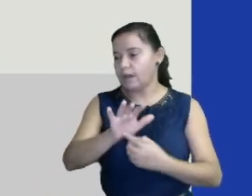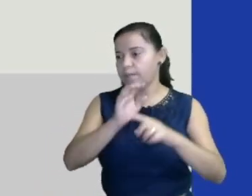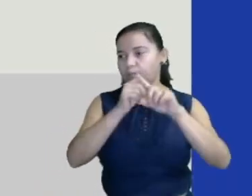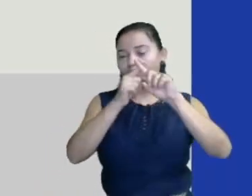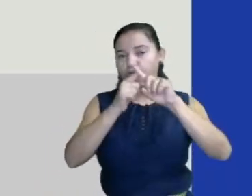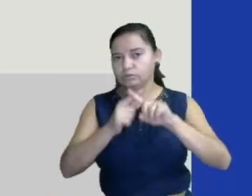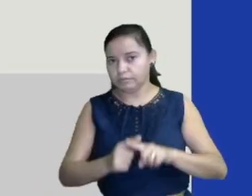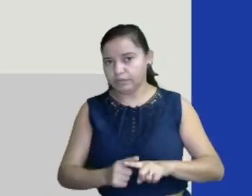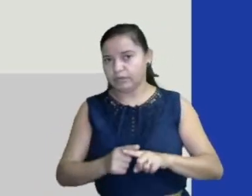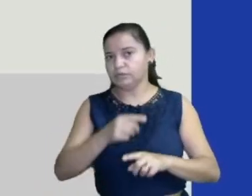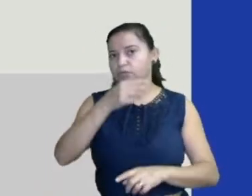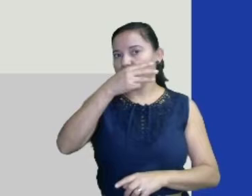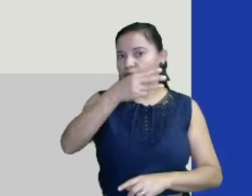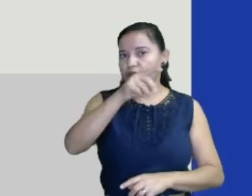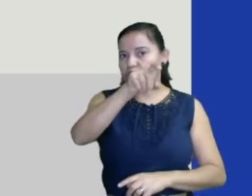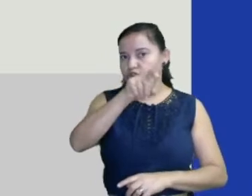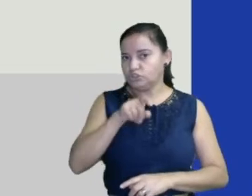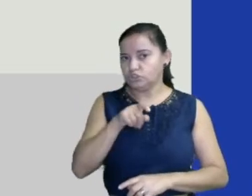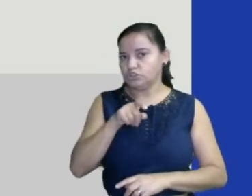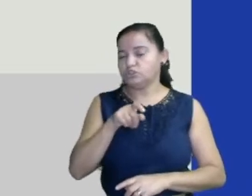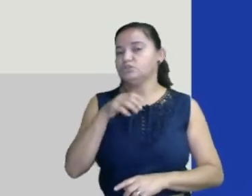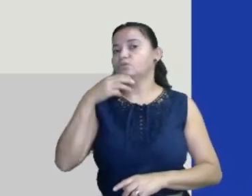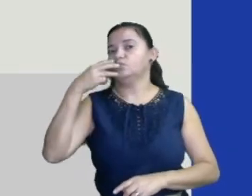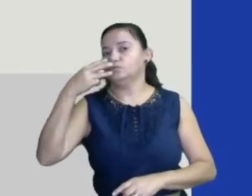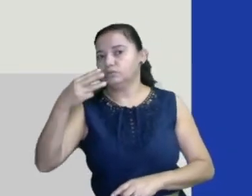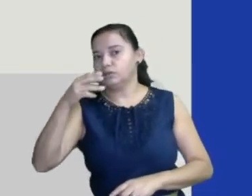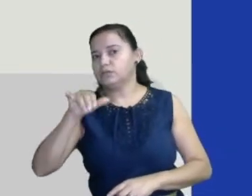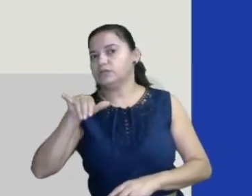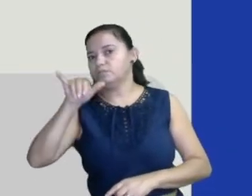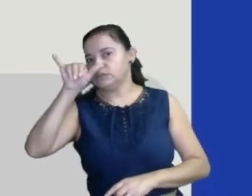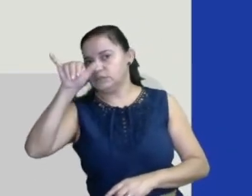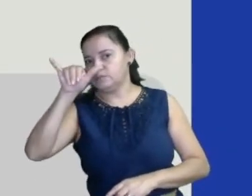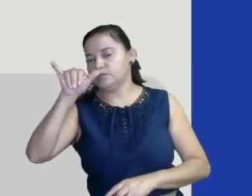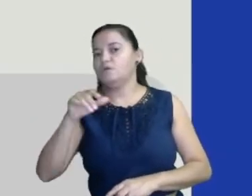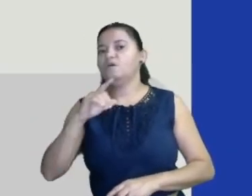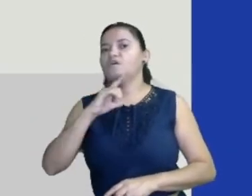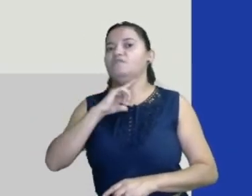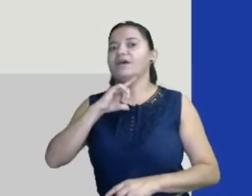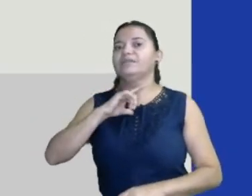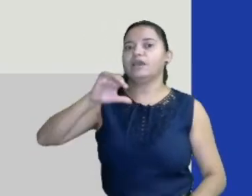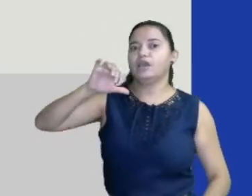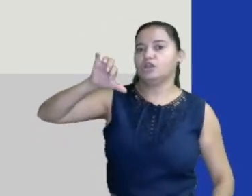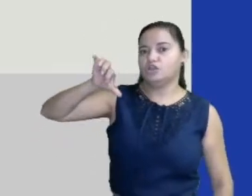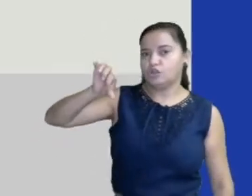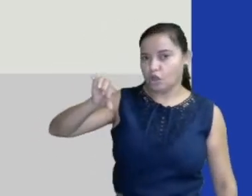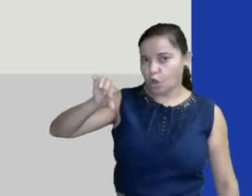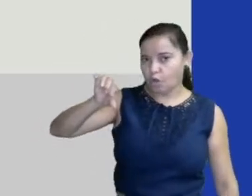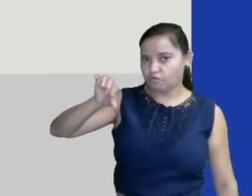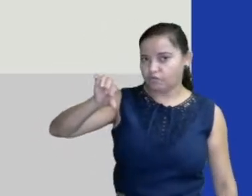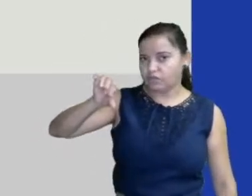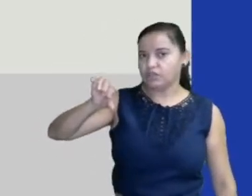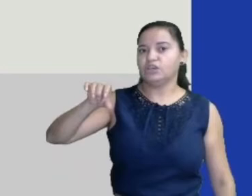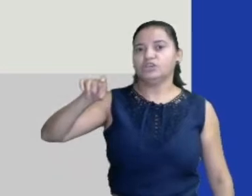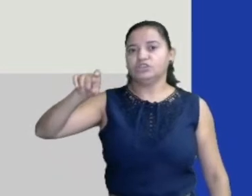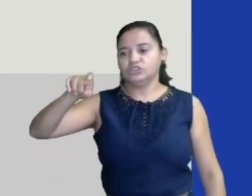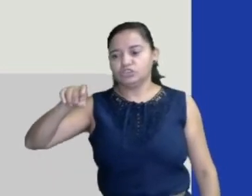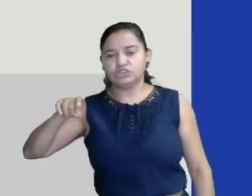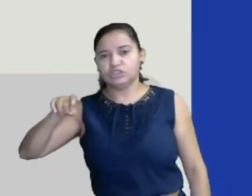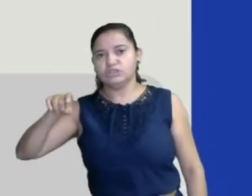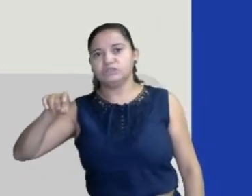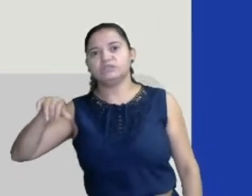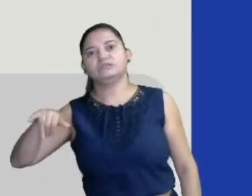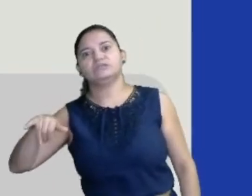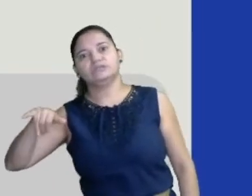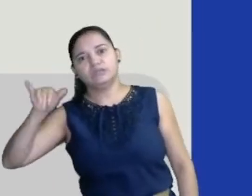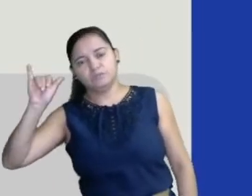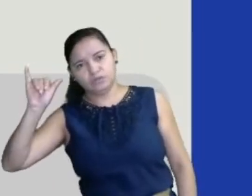multiplicando 3x com três y a gente vai obter o que 9xy o produto fica x